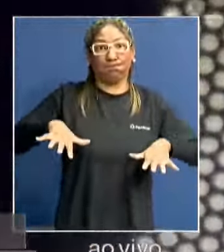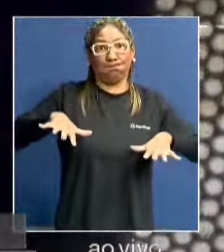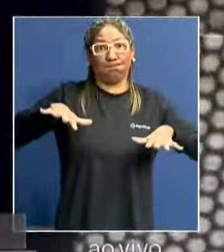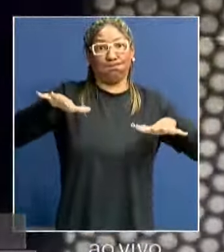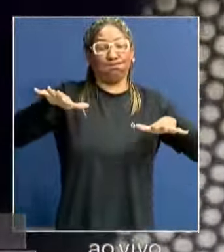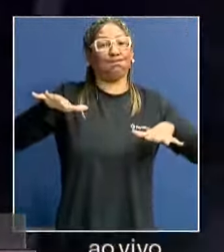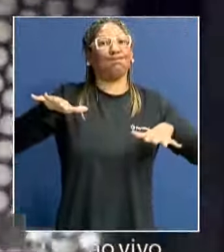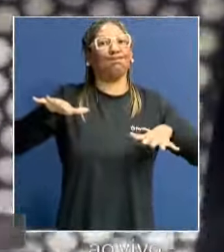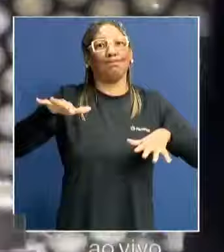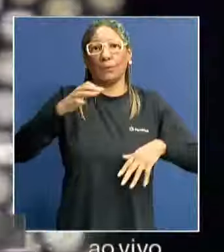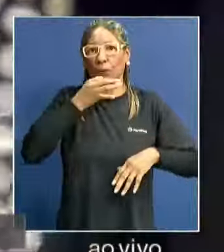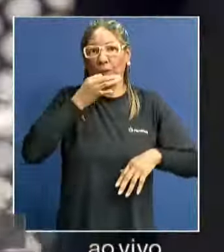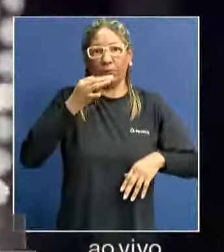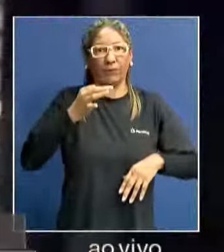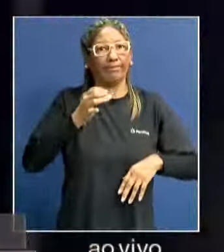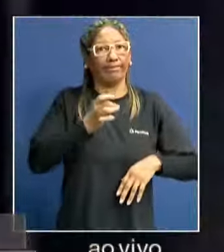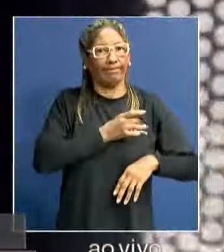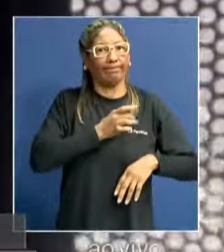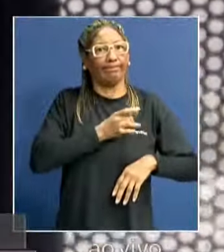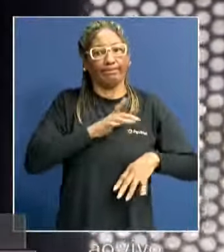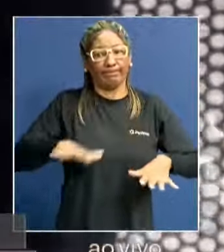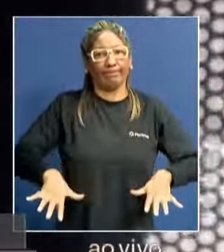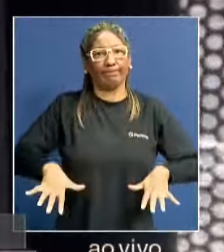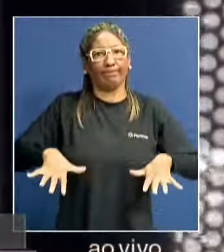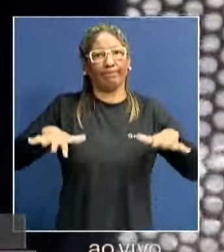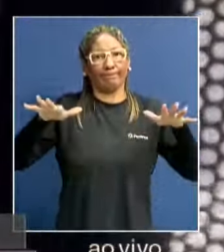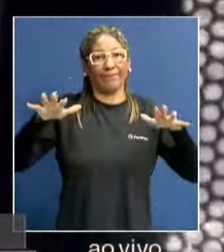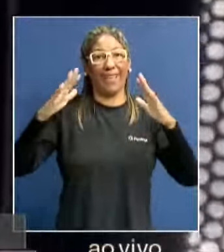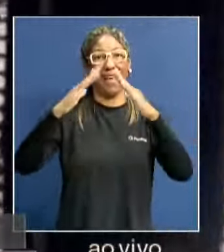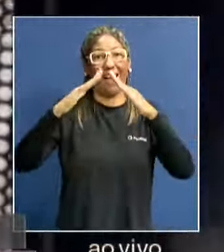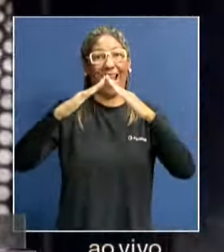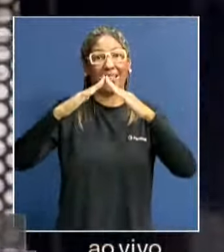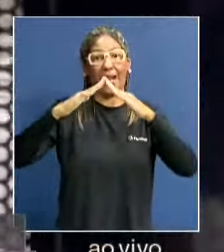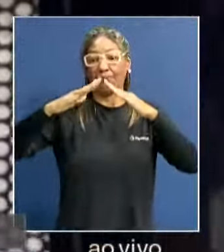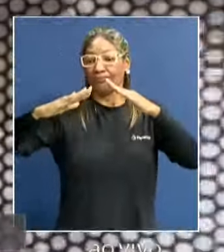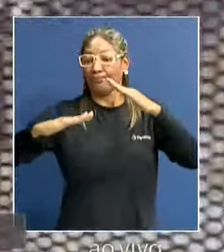assustador, diversas casas embaixo d'água.